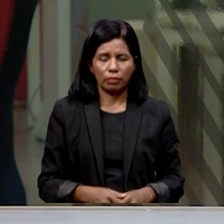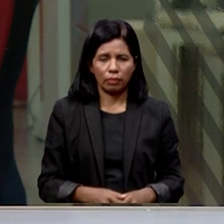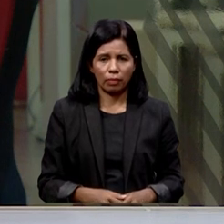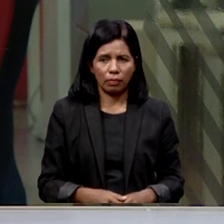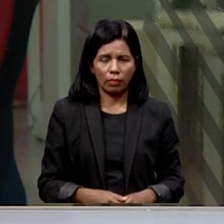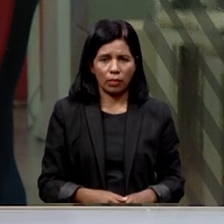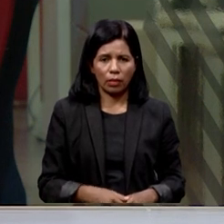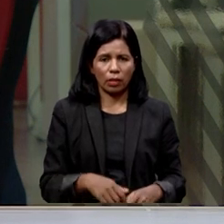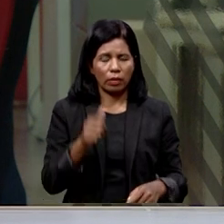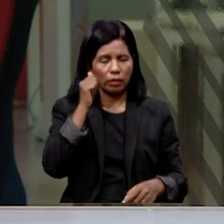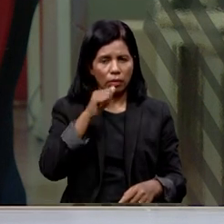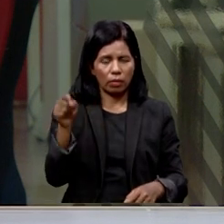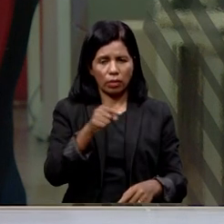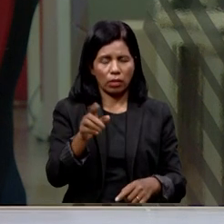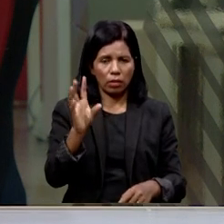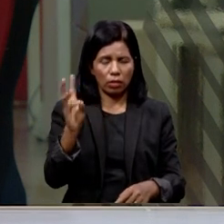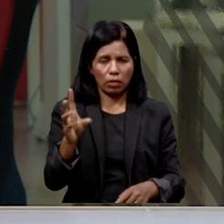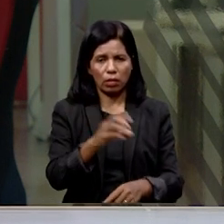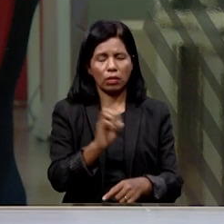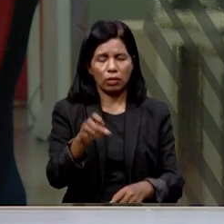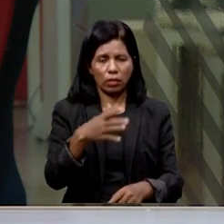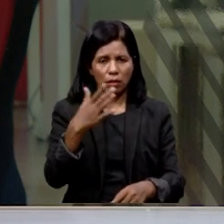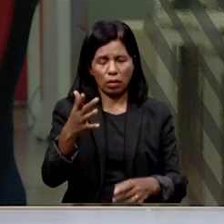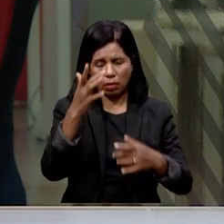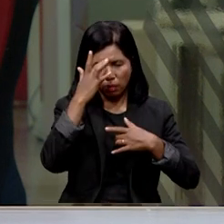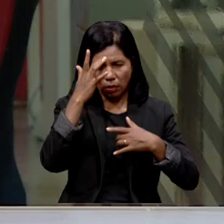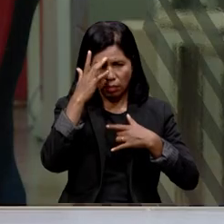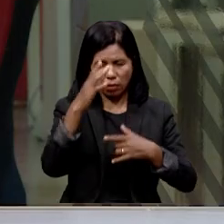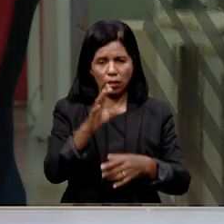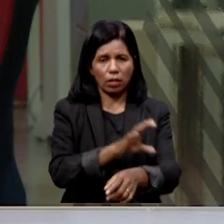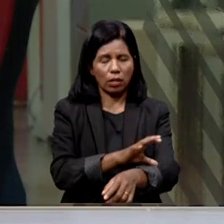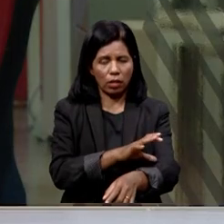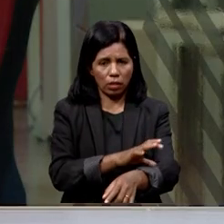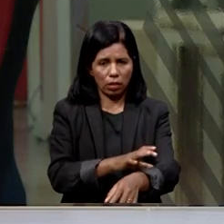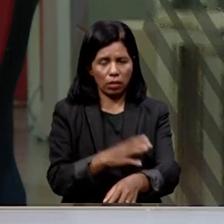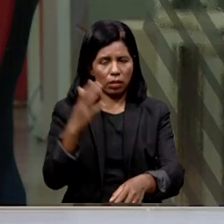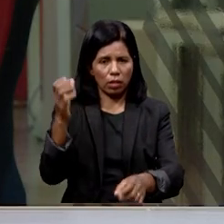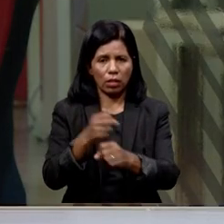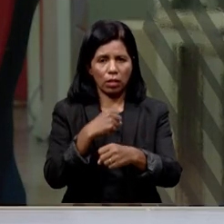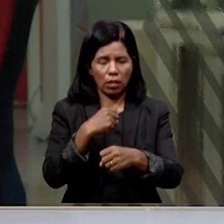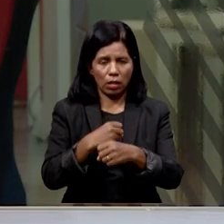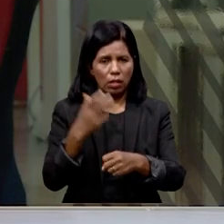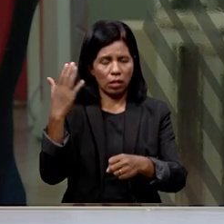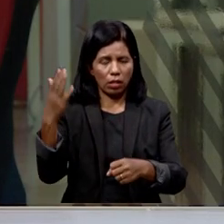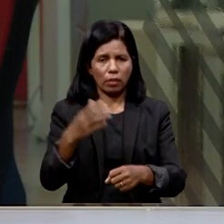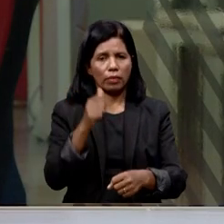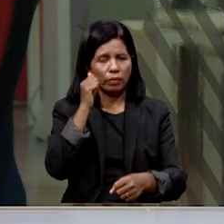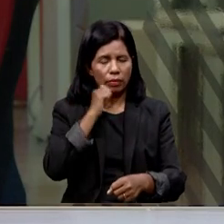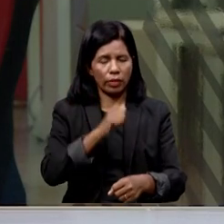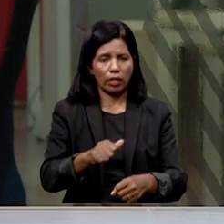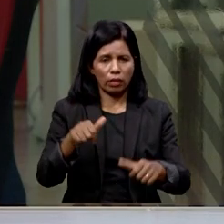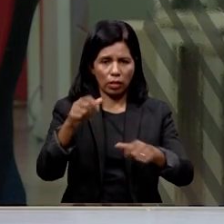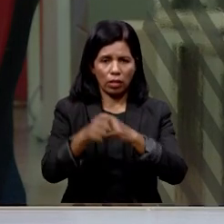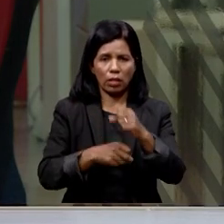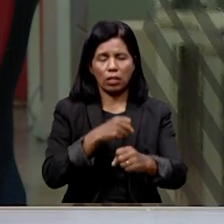E, na verdade, um paciente que foi destinado positivo ao cancro cérvix foi em centro de colposcopia ao estreio, mas, na verdade, ele tinha